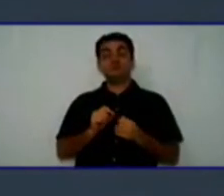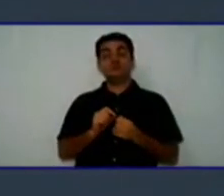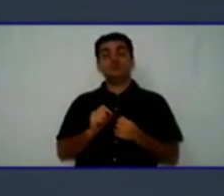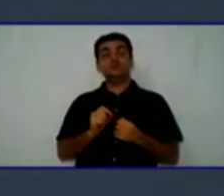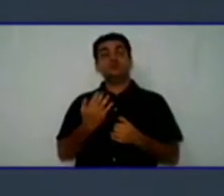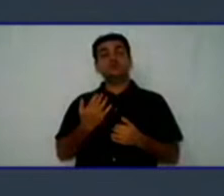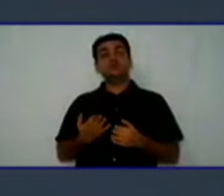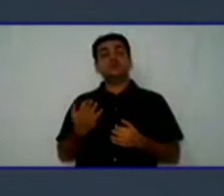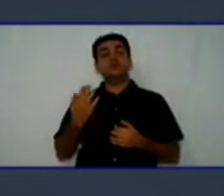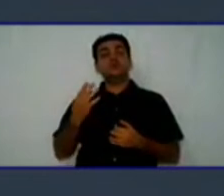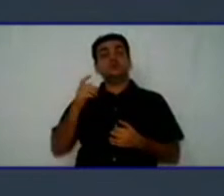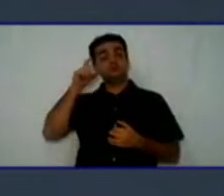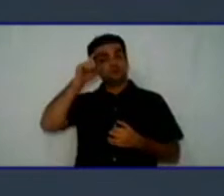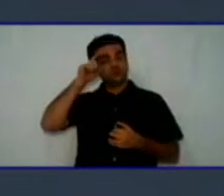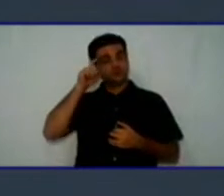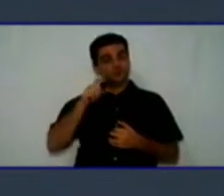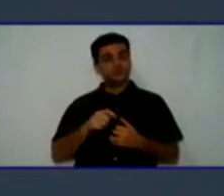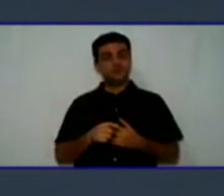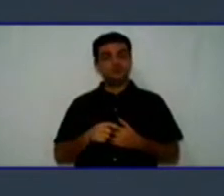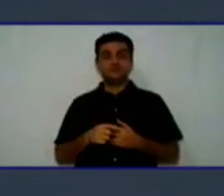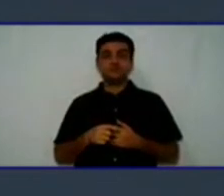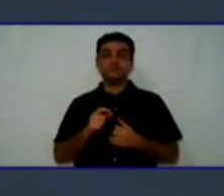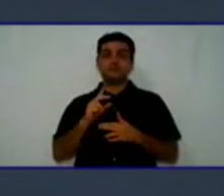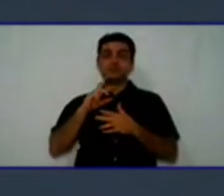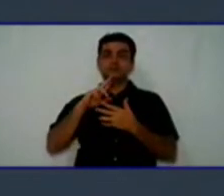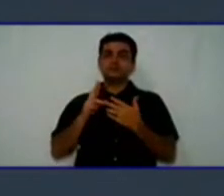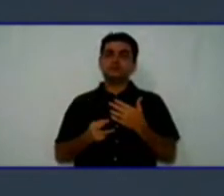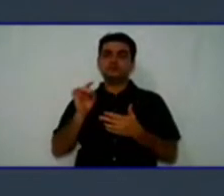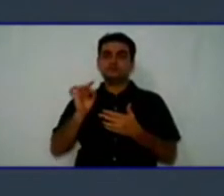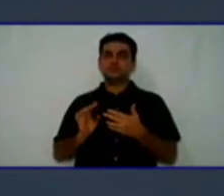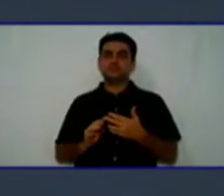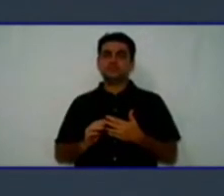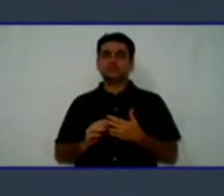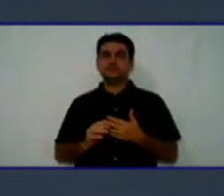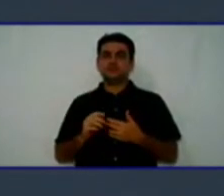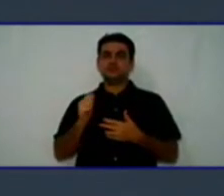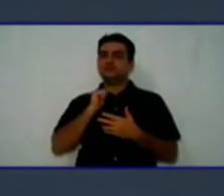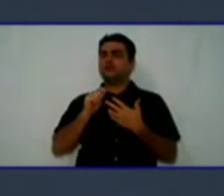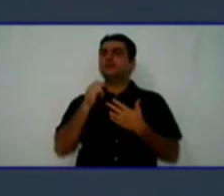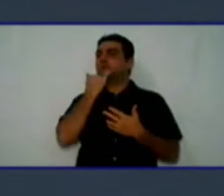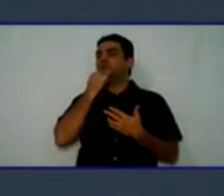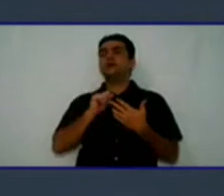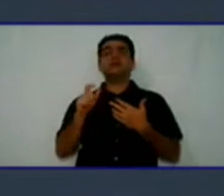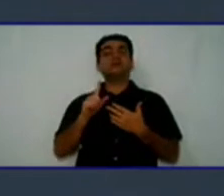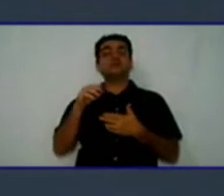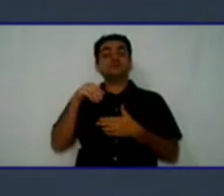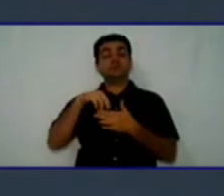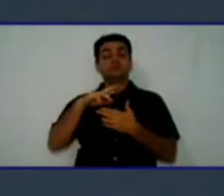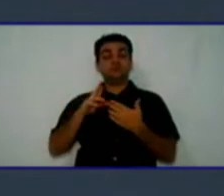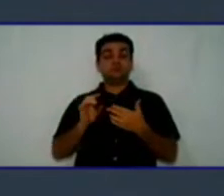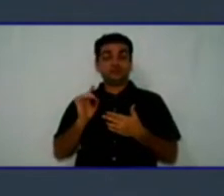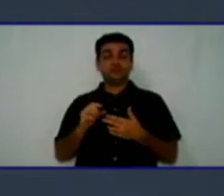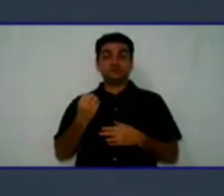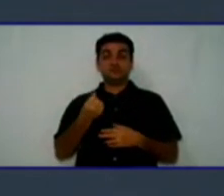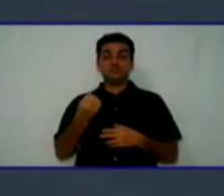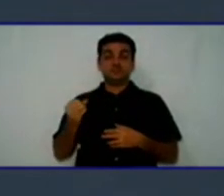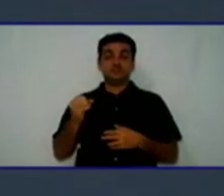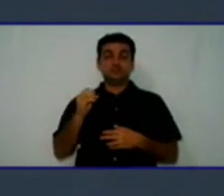eminente ministro Sérgio Banhos no recurso especial, no agravo regimental, no recurso especial